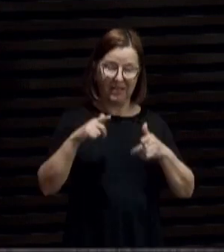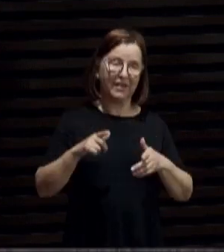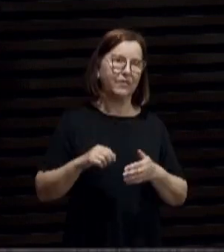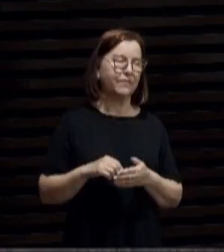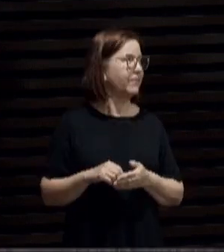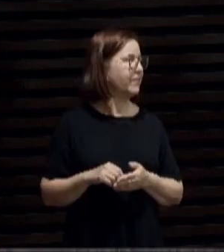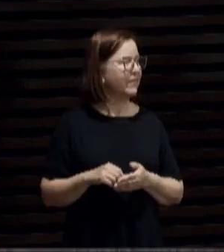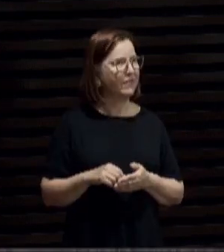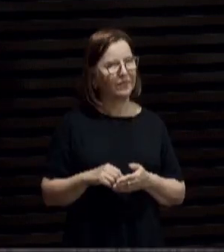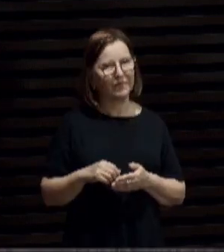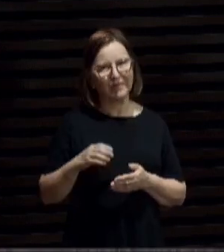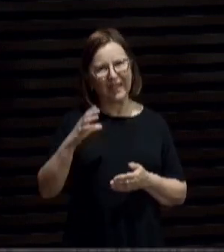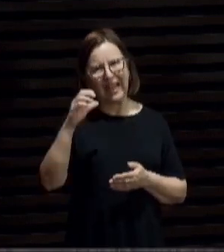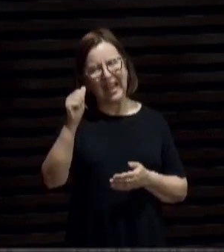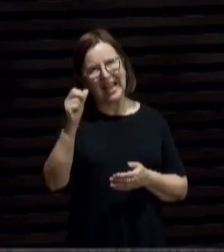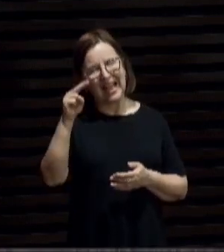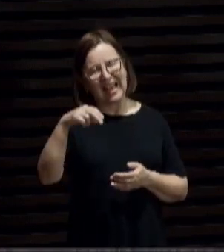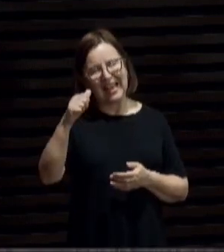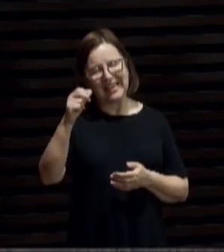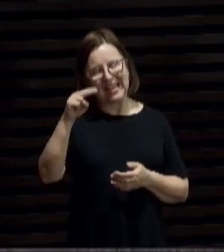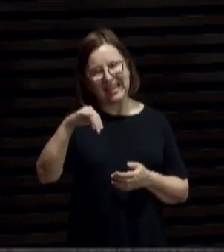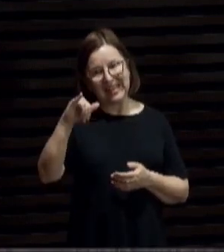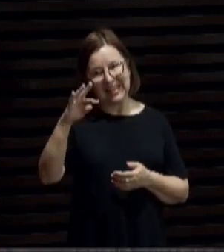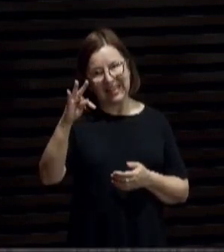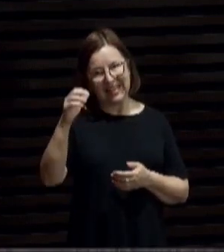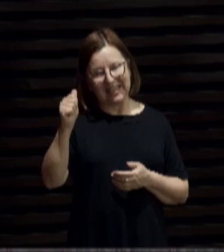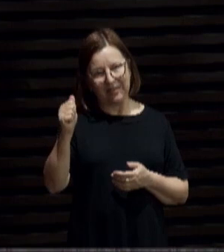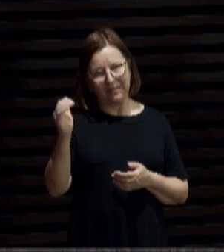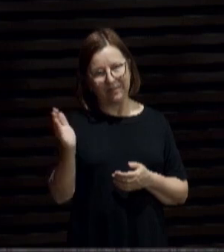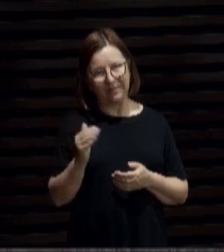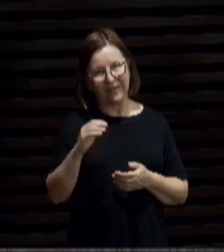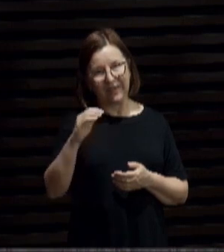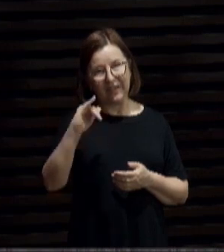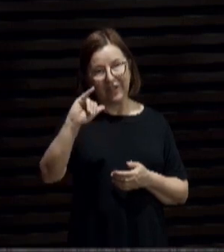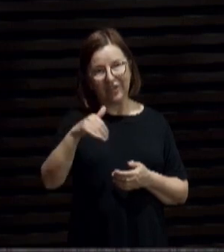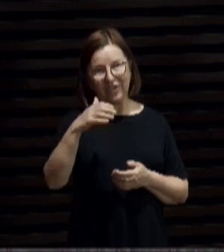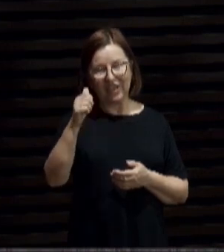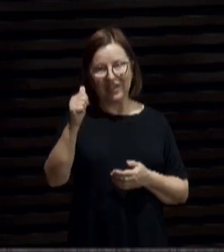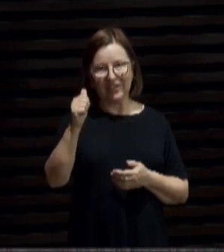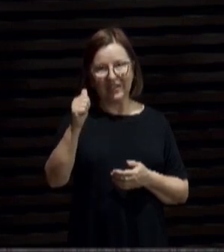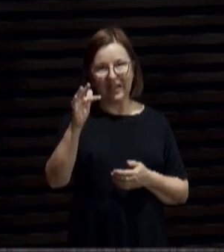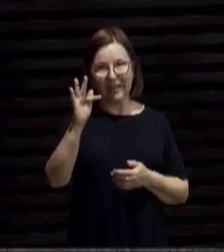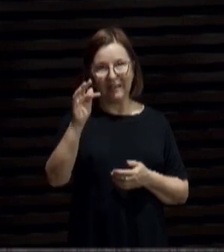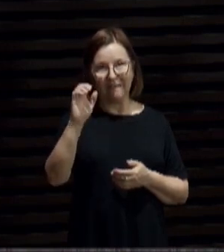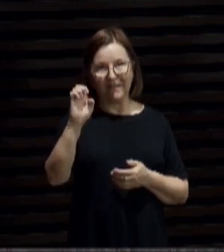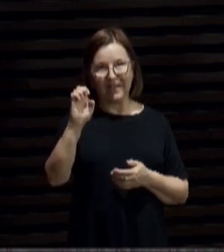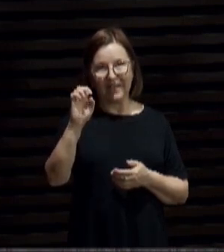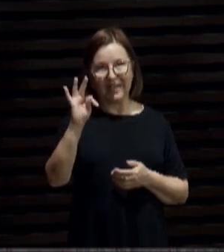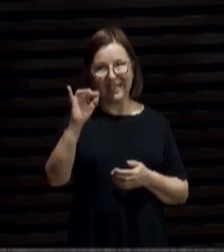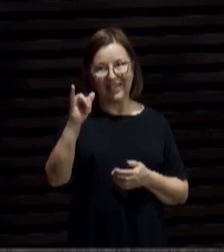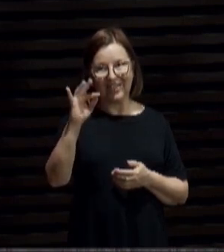cananita, jafetita e semita. Há um estudo nesse sentido.